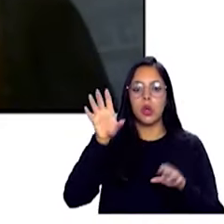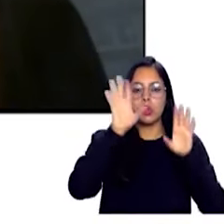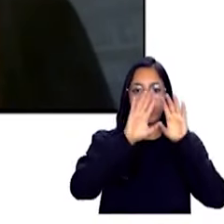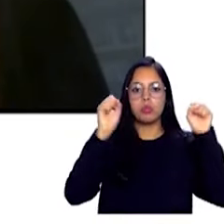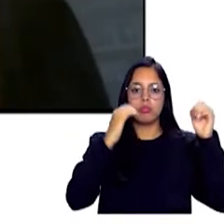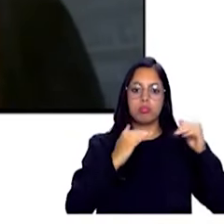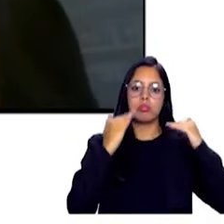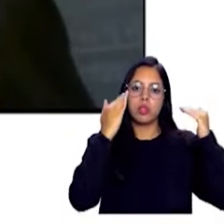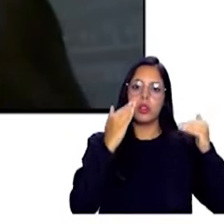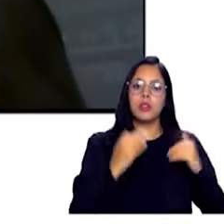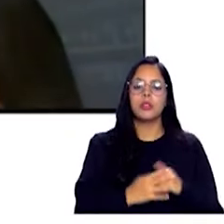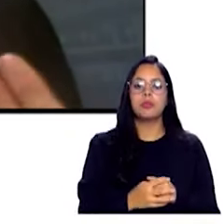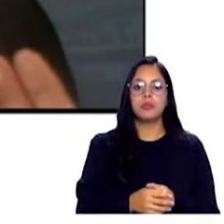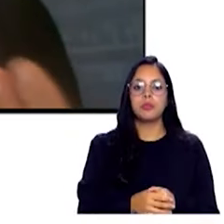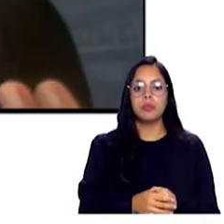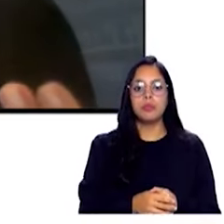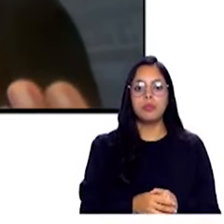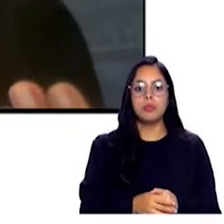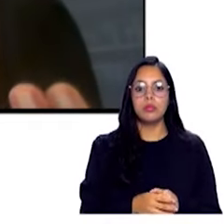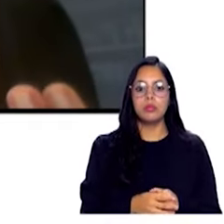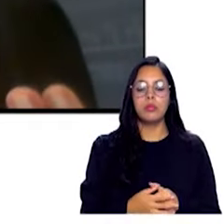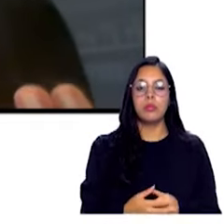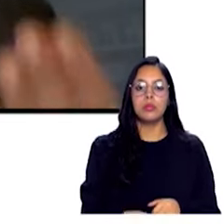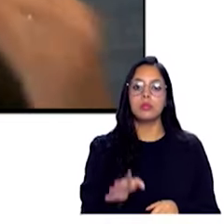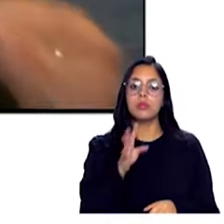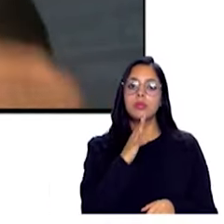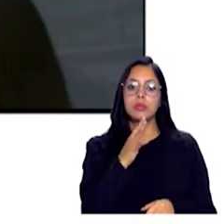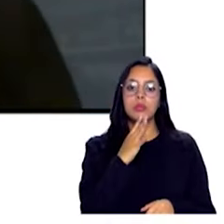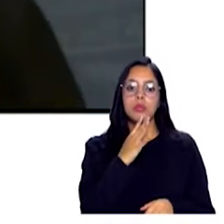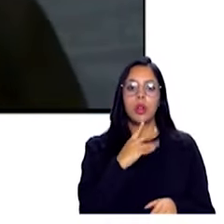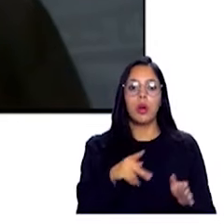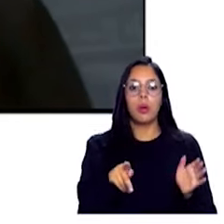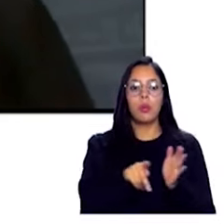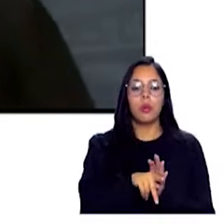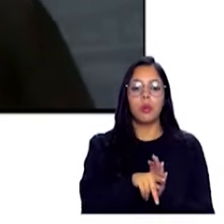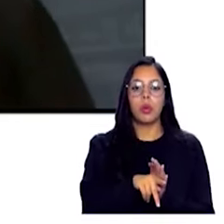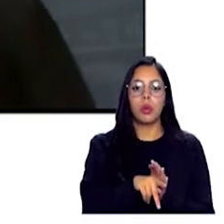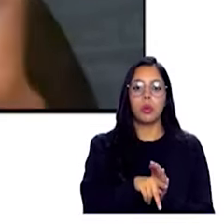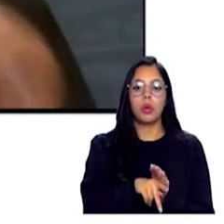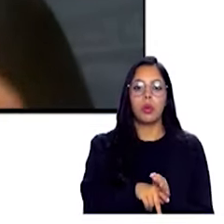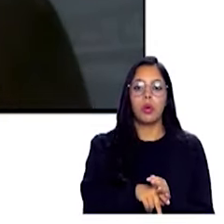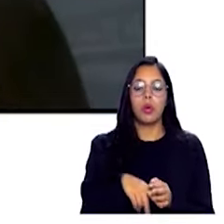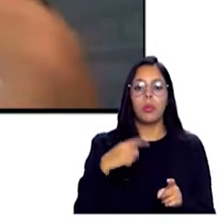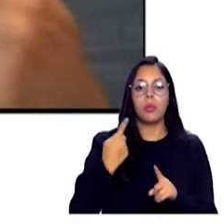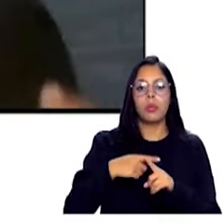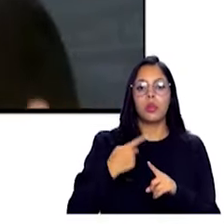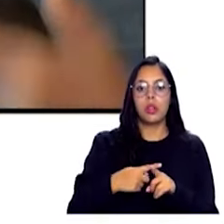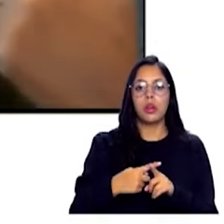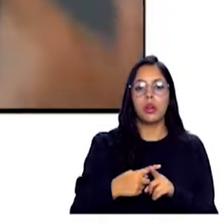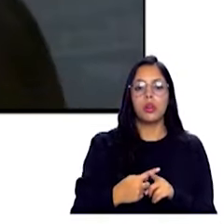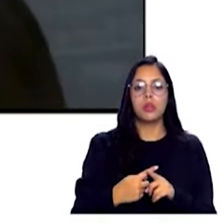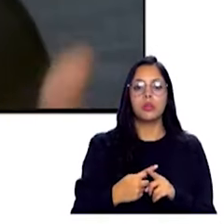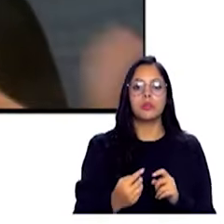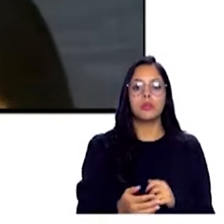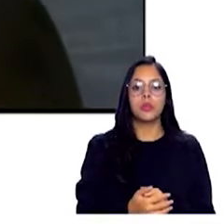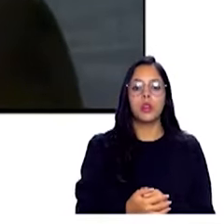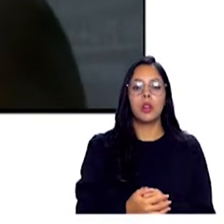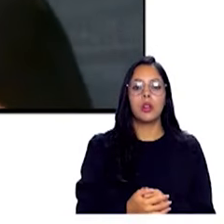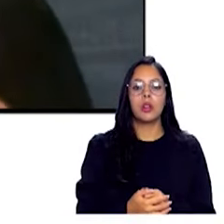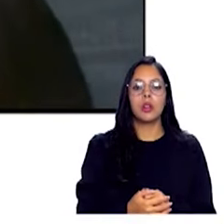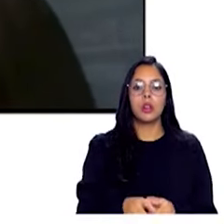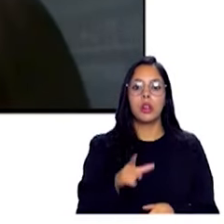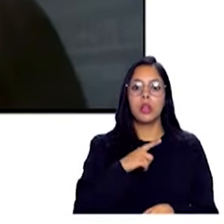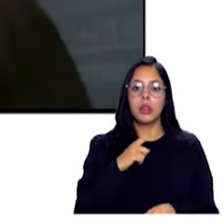verdade eh se reconhecer eh neste motivo o interesse nesse motivo nessa razão de